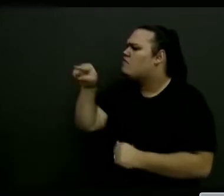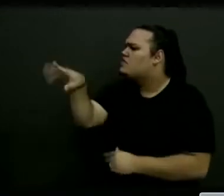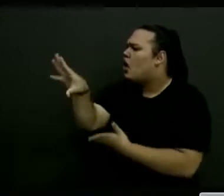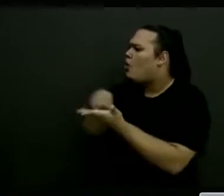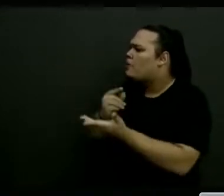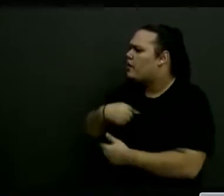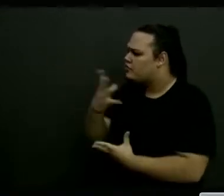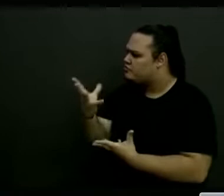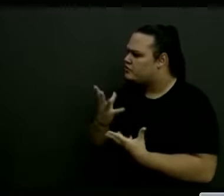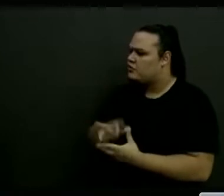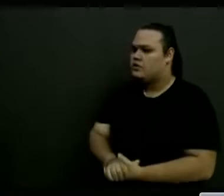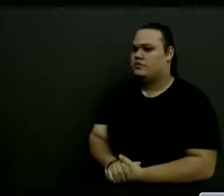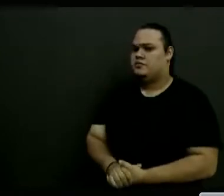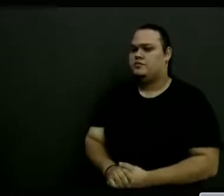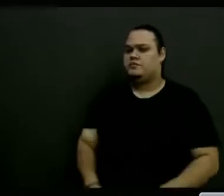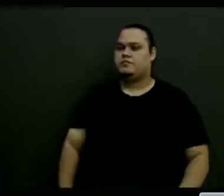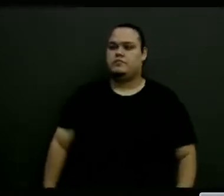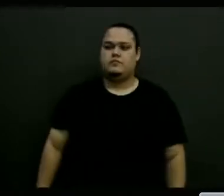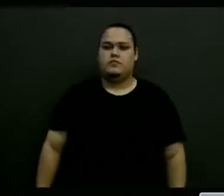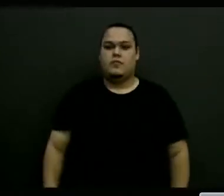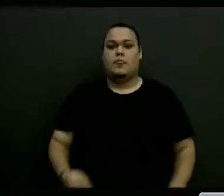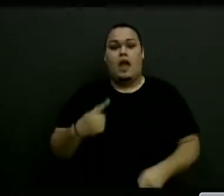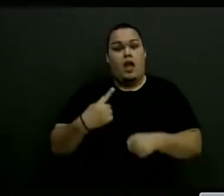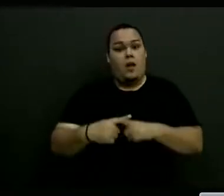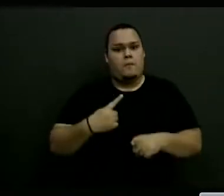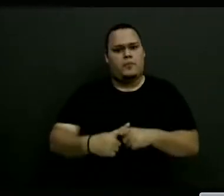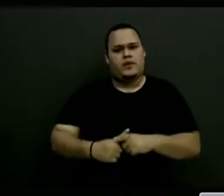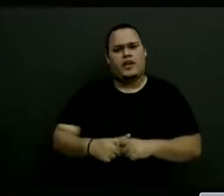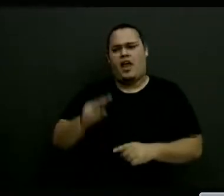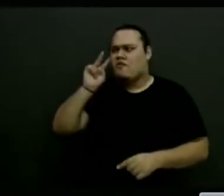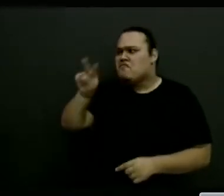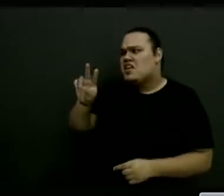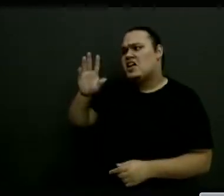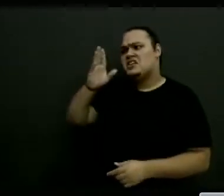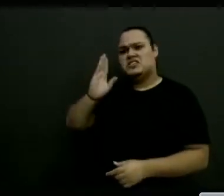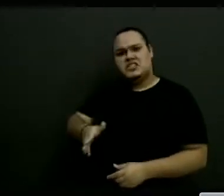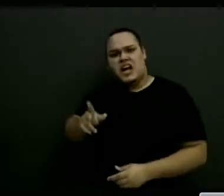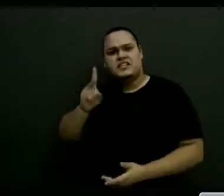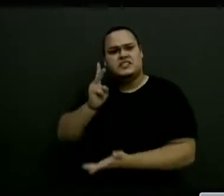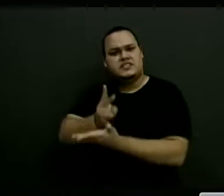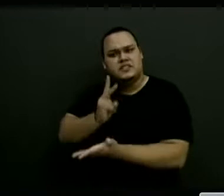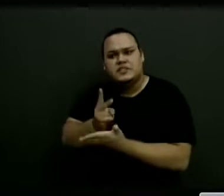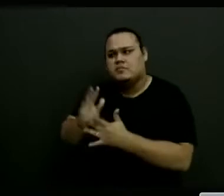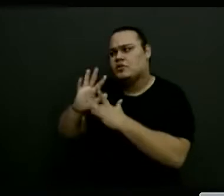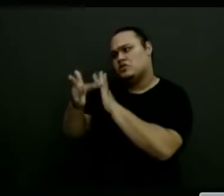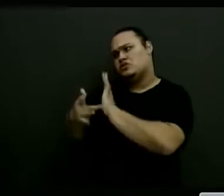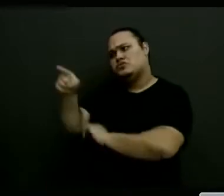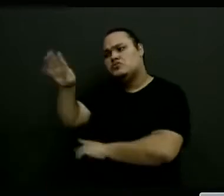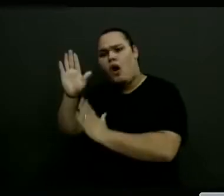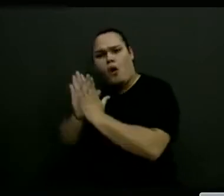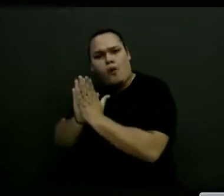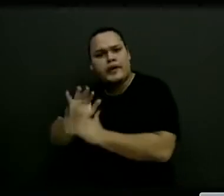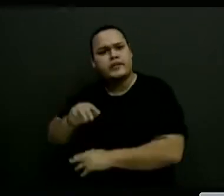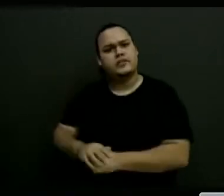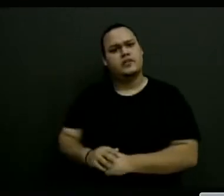O viram de joelhos, derramando lágrimas continuamente na presença de Deus.